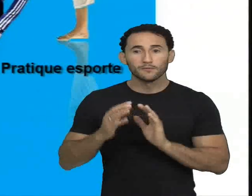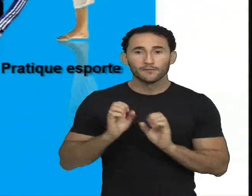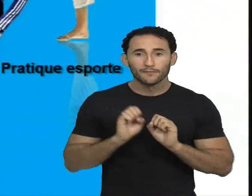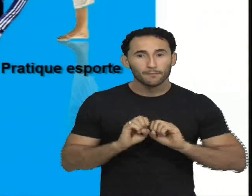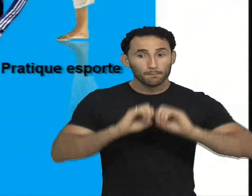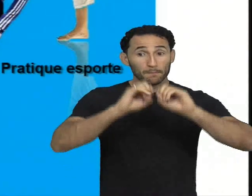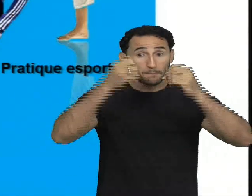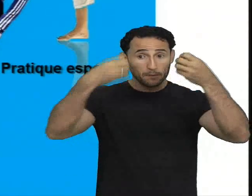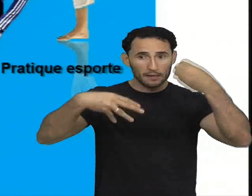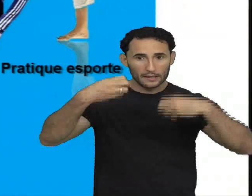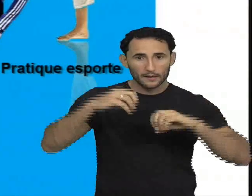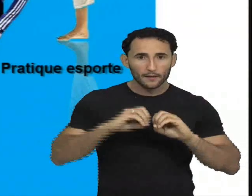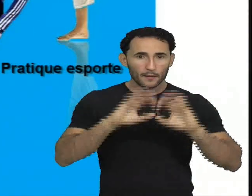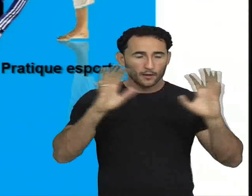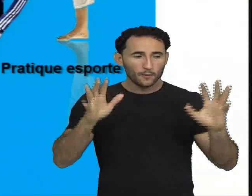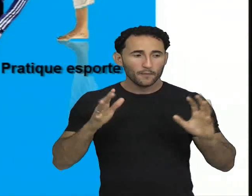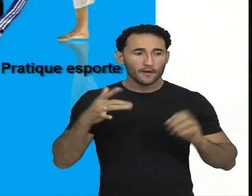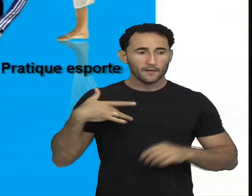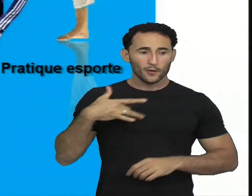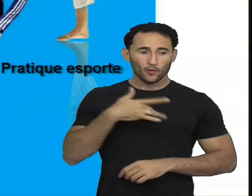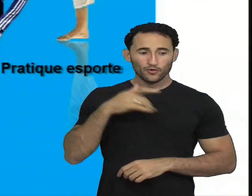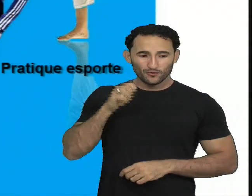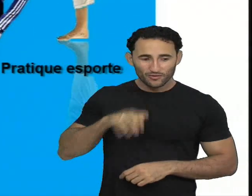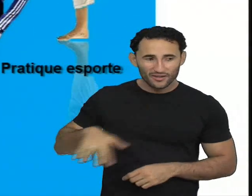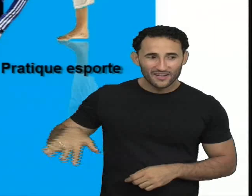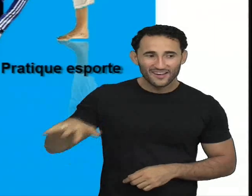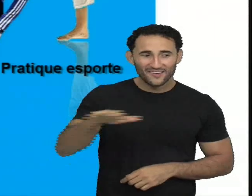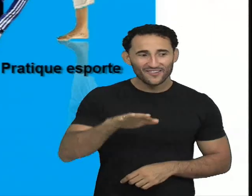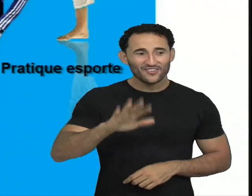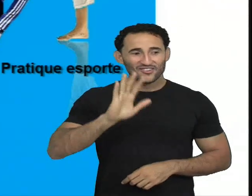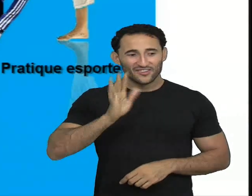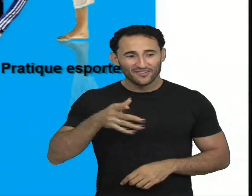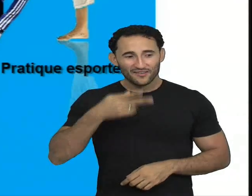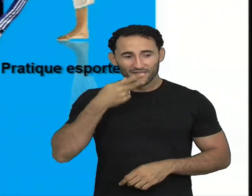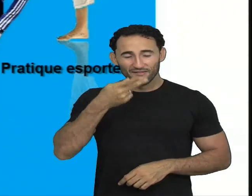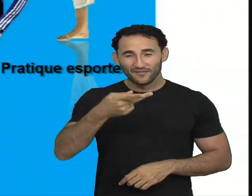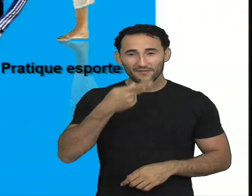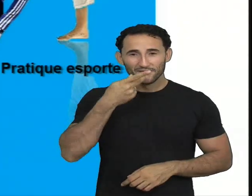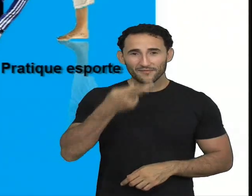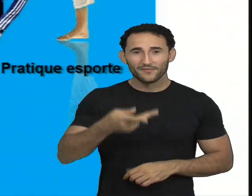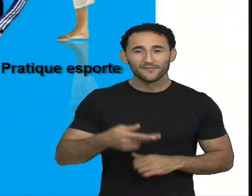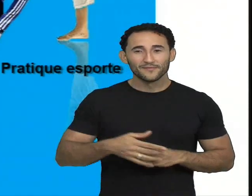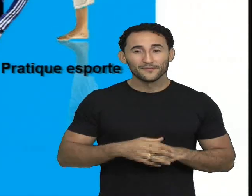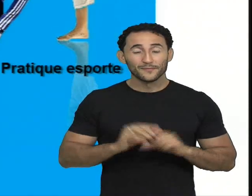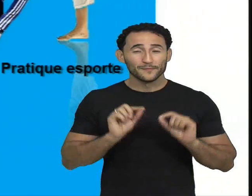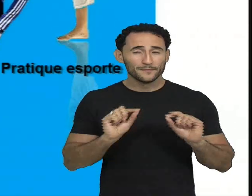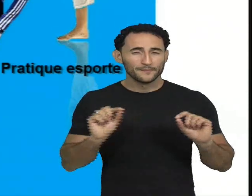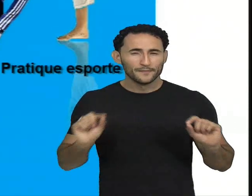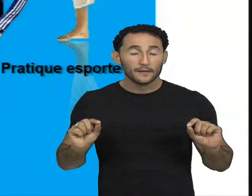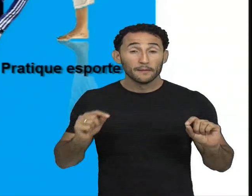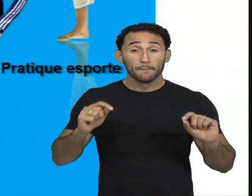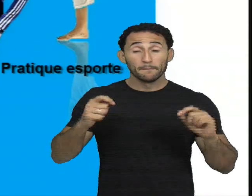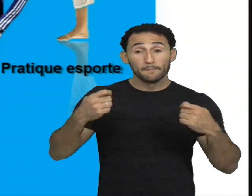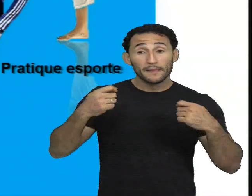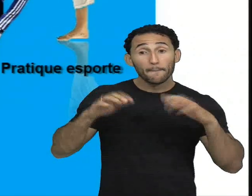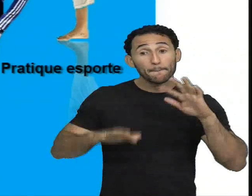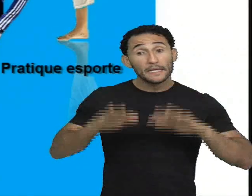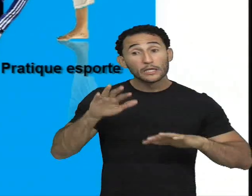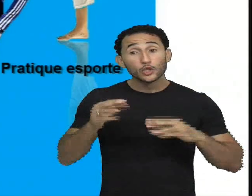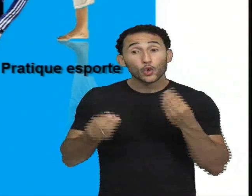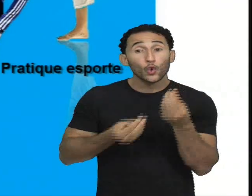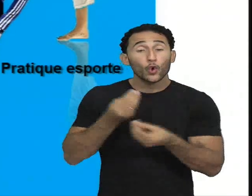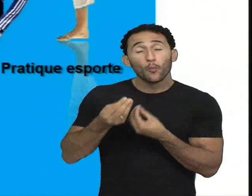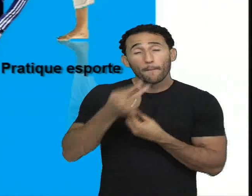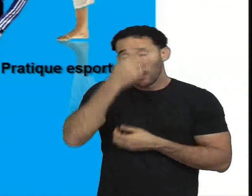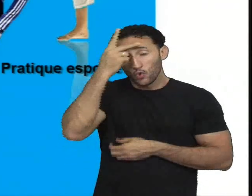a saúde como um todo, como já foi dito aqui nessa mesa, ela depende muito de como a pessoa se